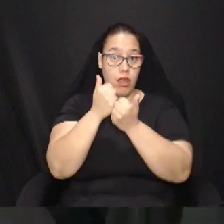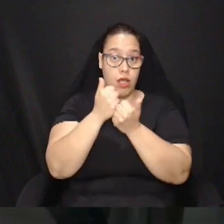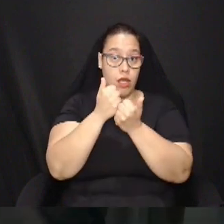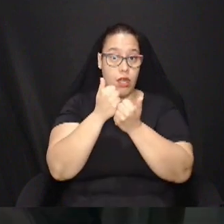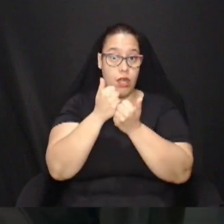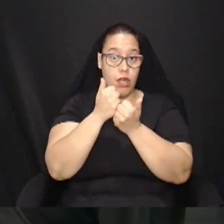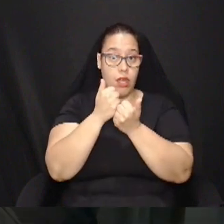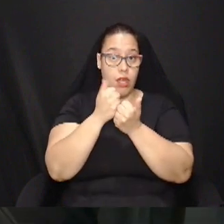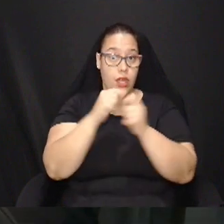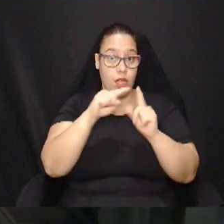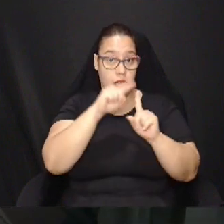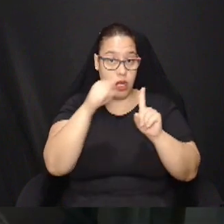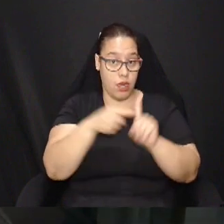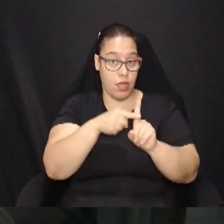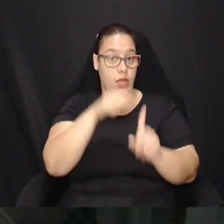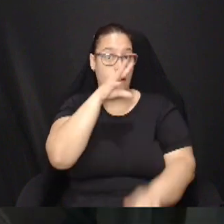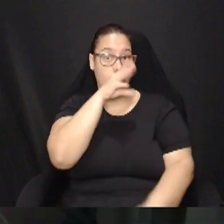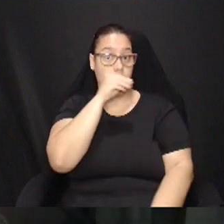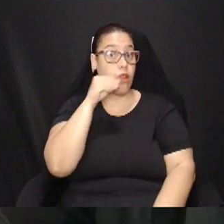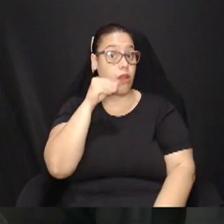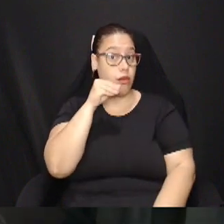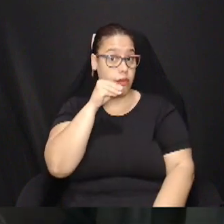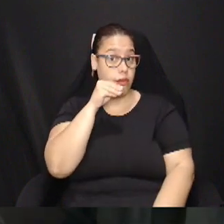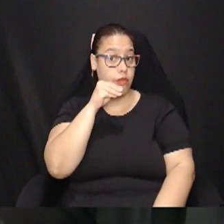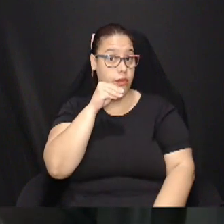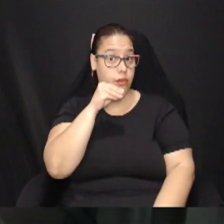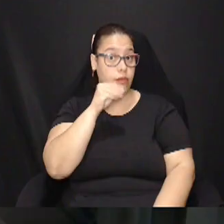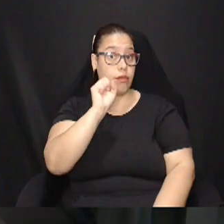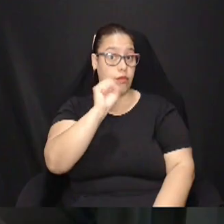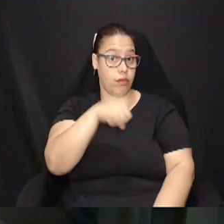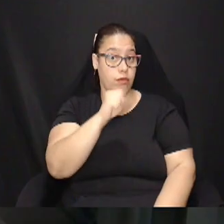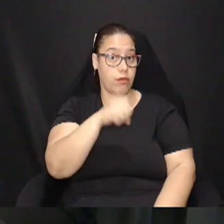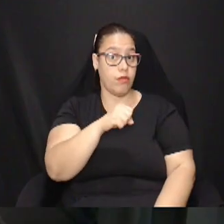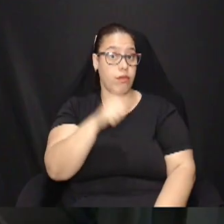na adolescência. Sim? E essas mulheres